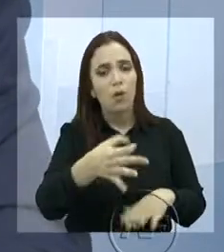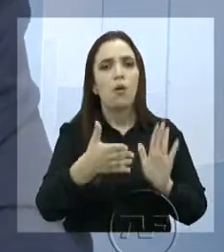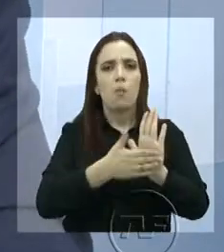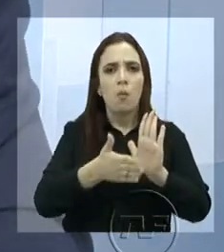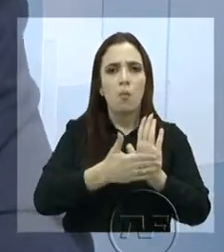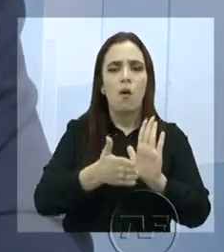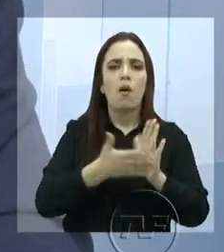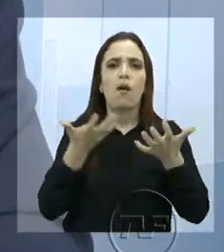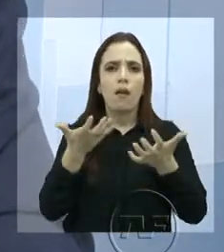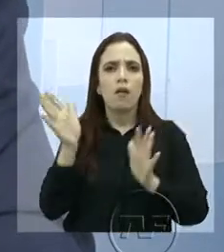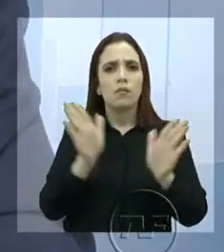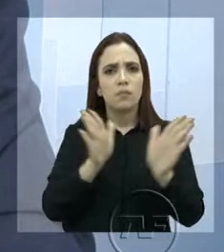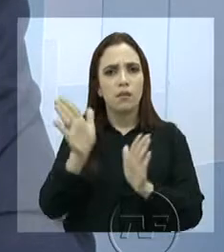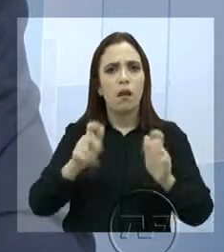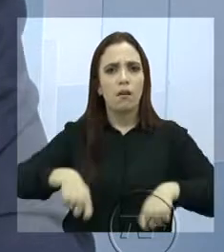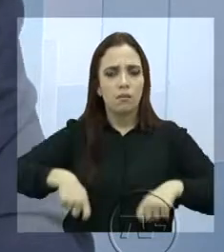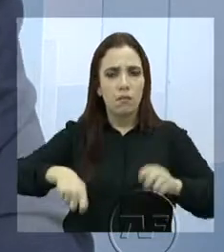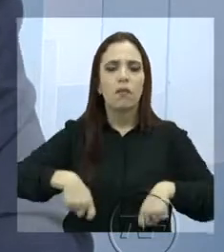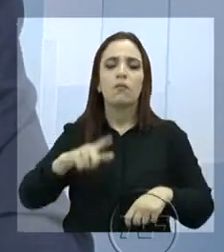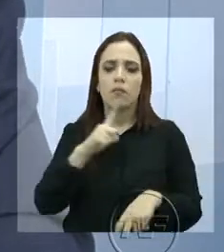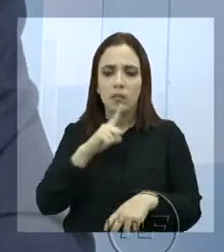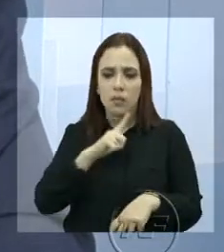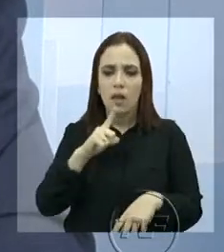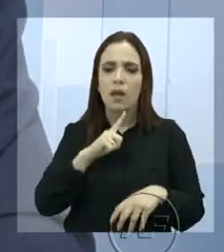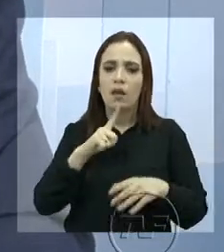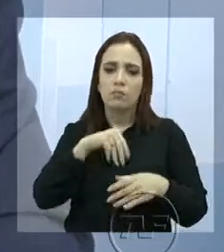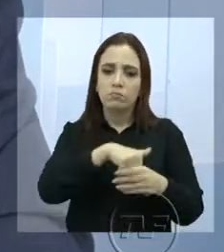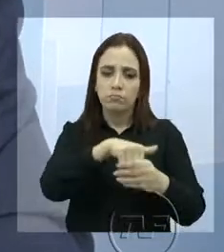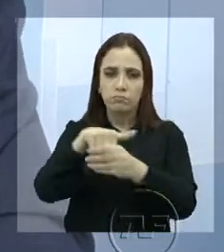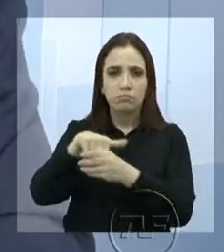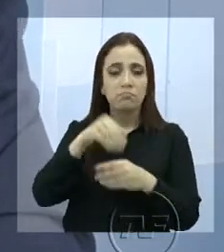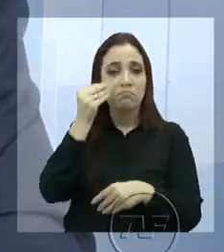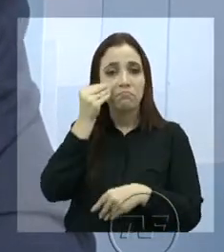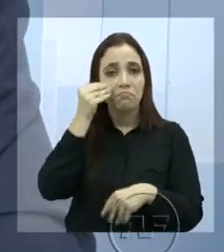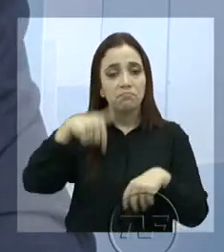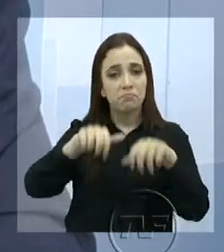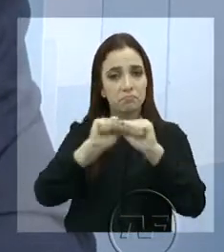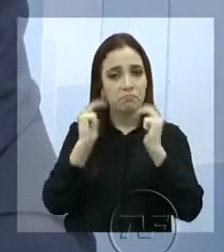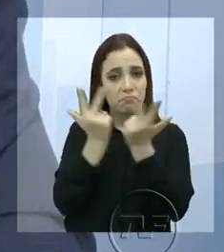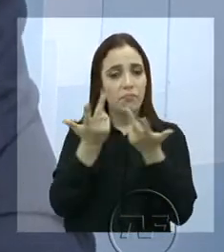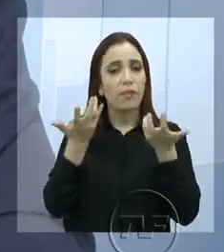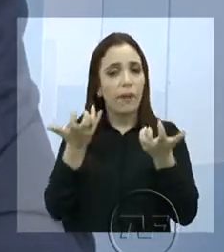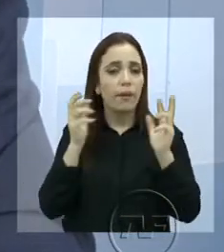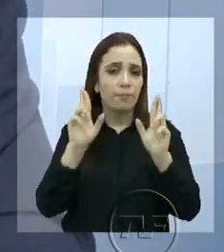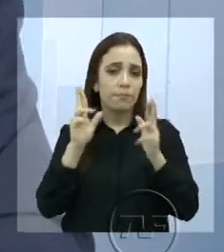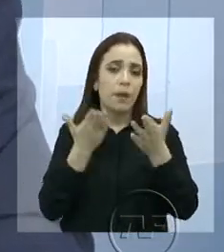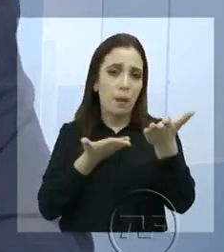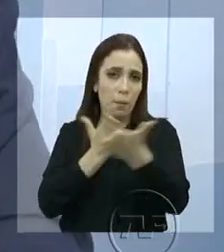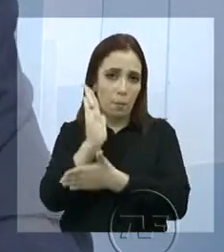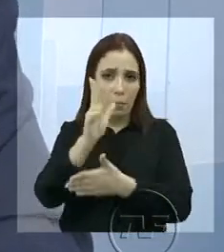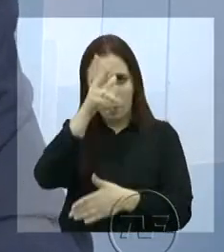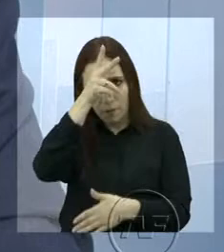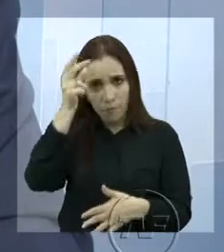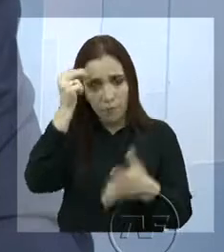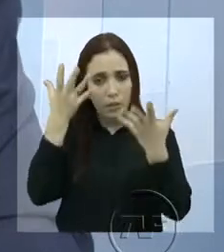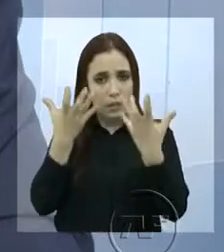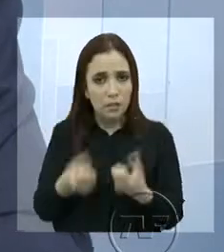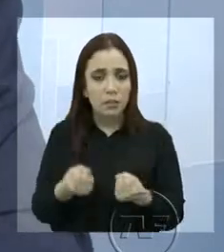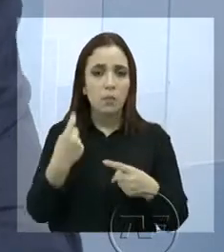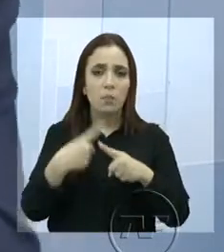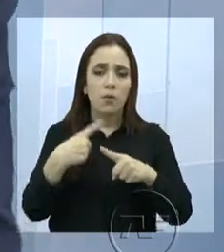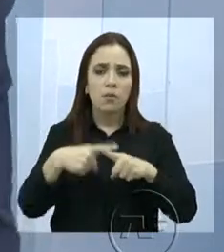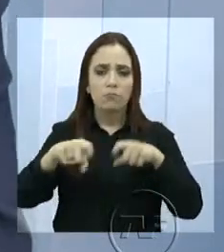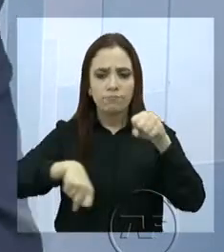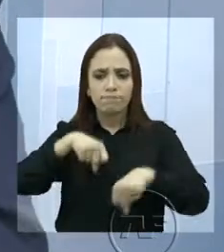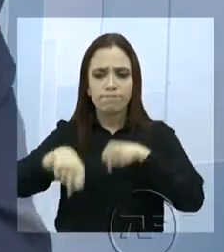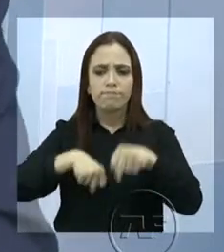né, está em tramitação na casa, esperamos que ela realmente seja acatada pelo poder público para que essas bikes